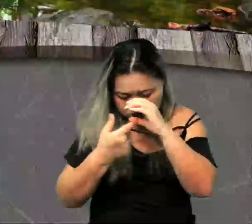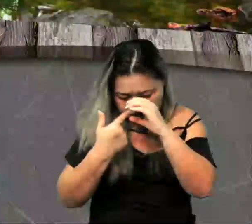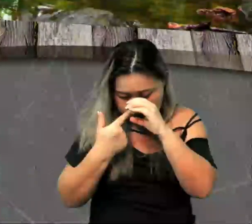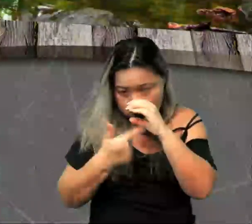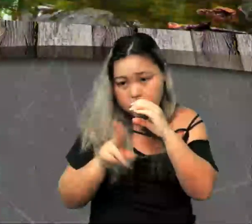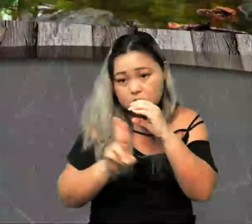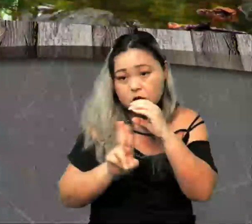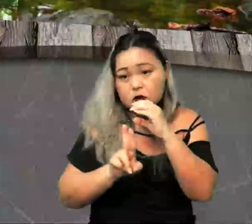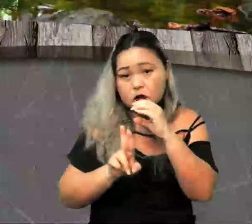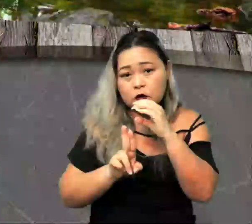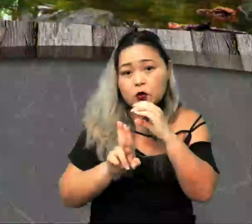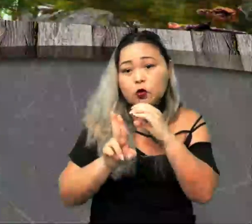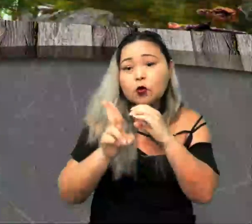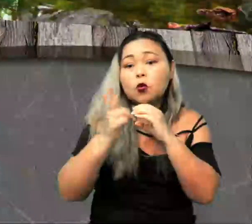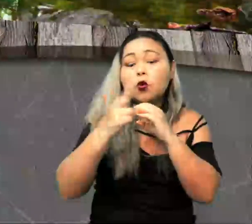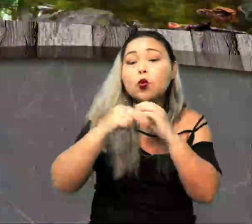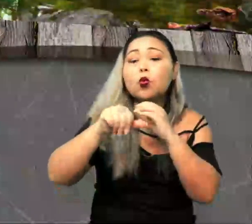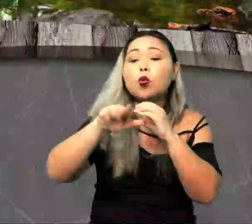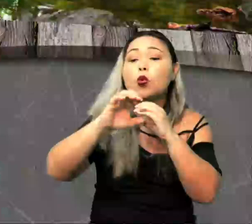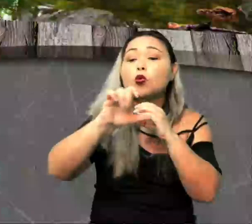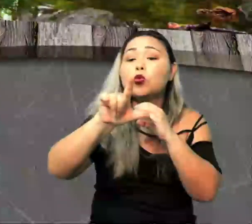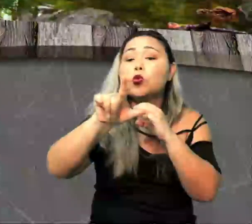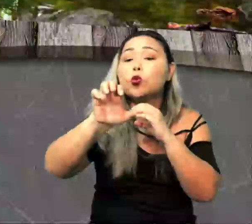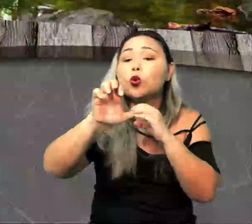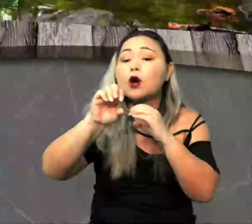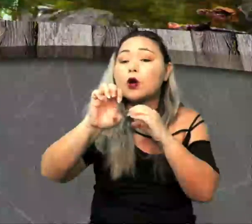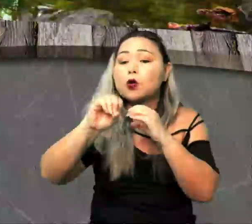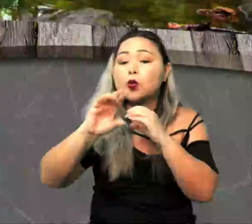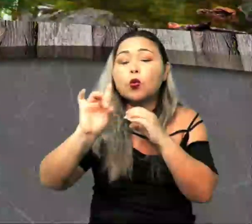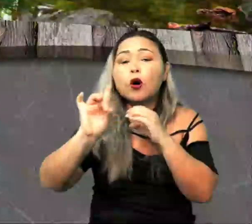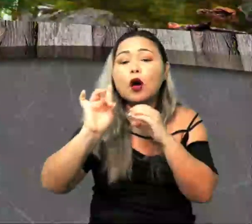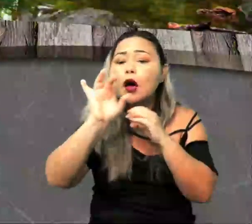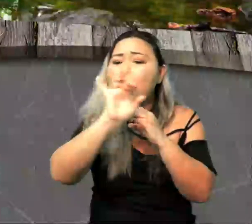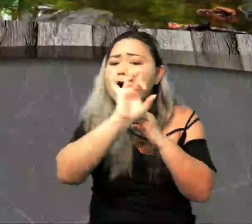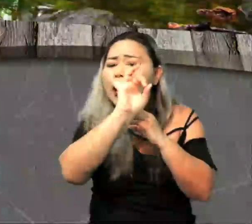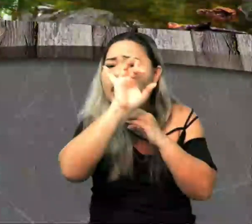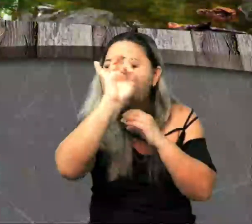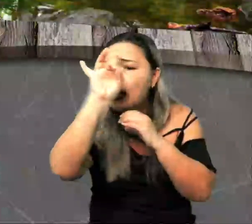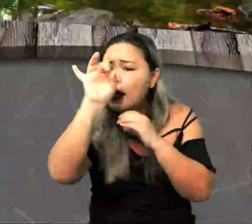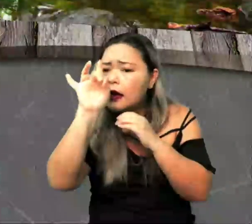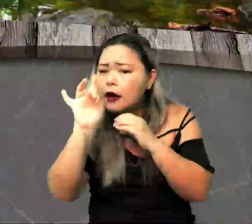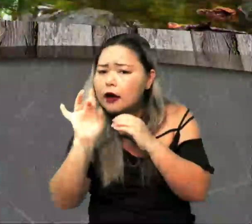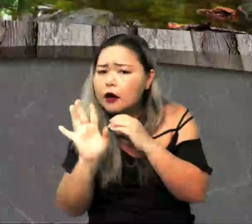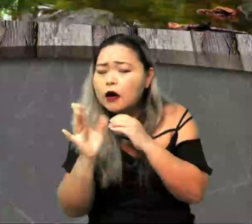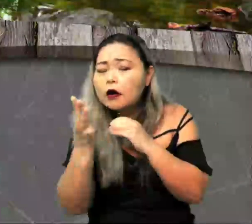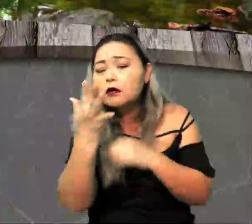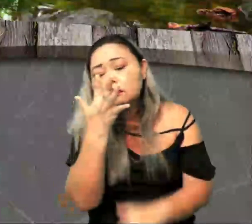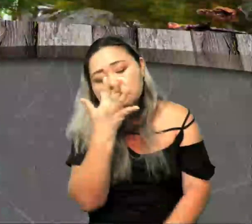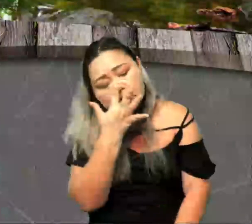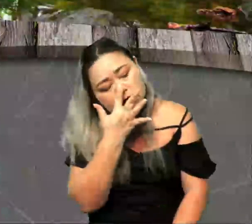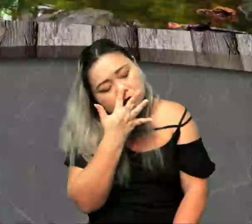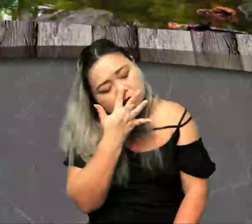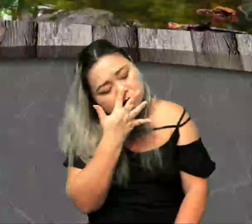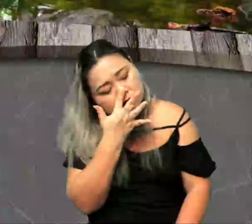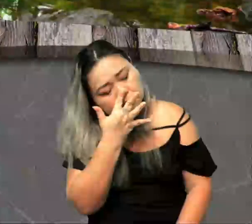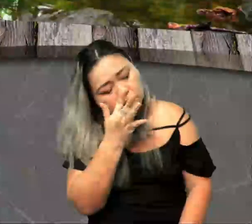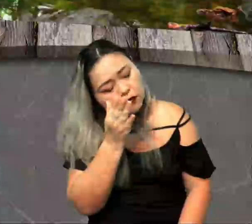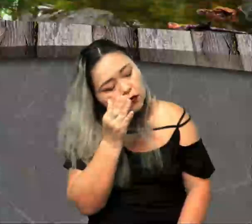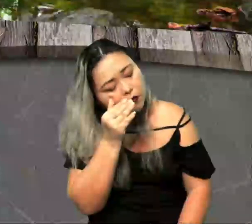ele chamou de núcleo, tá bom? Então, cada um, com a sua observação, a